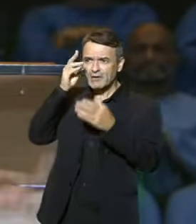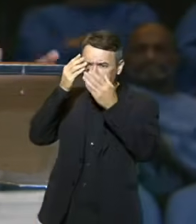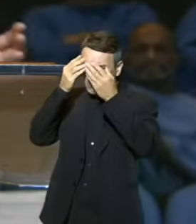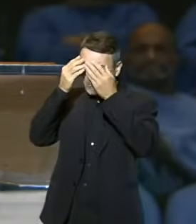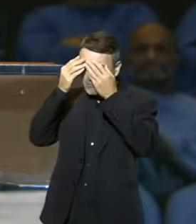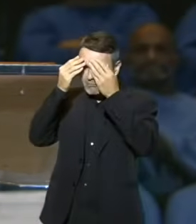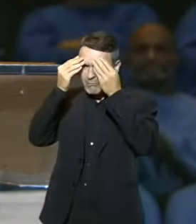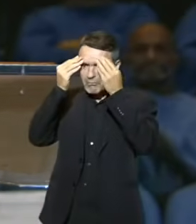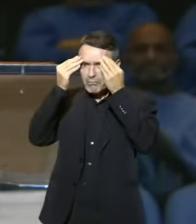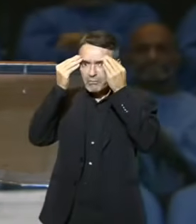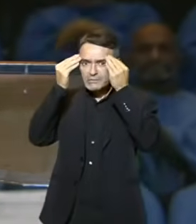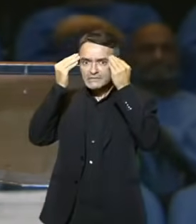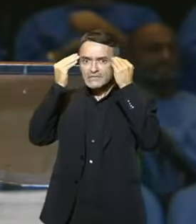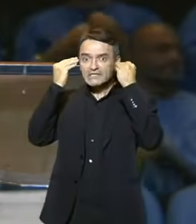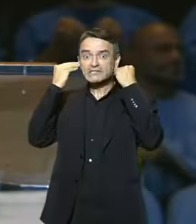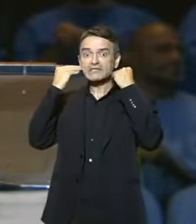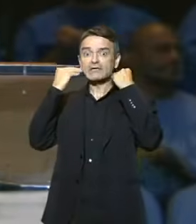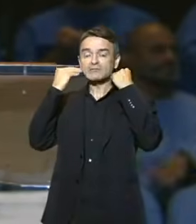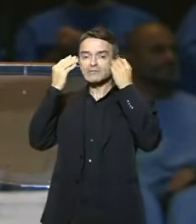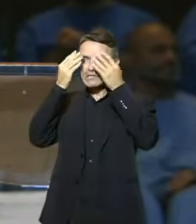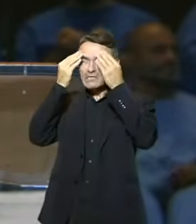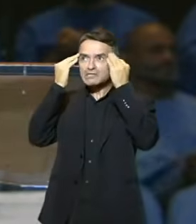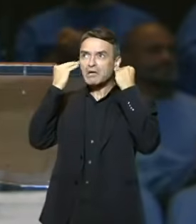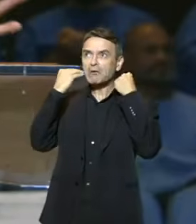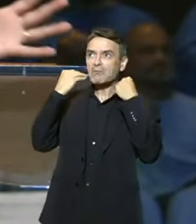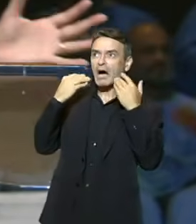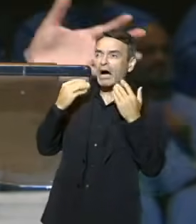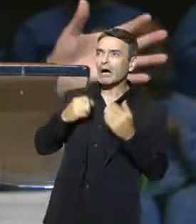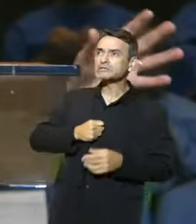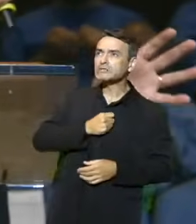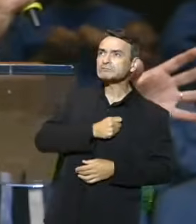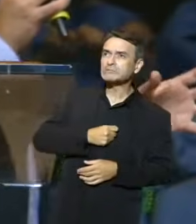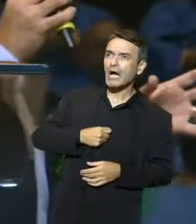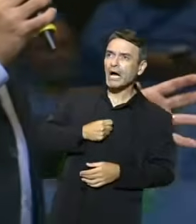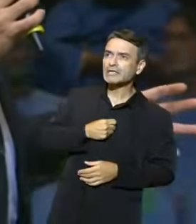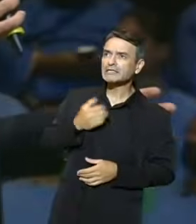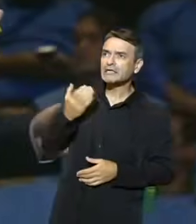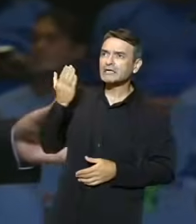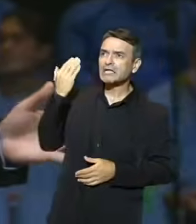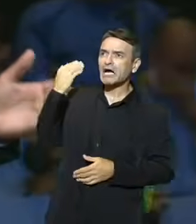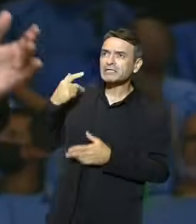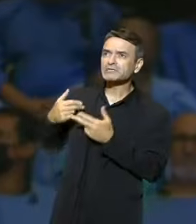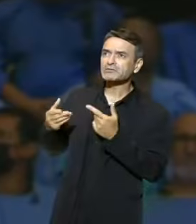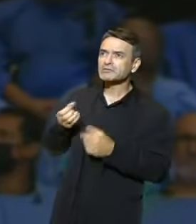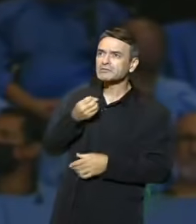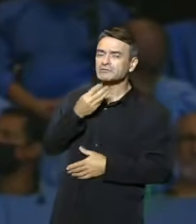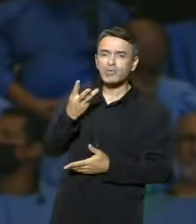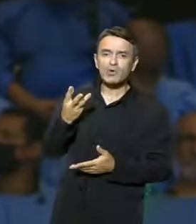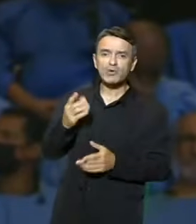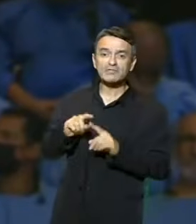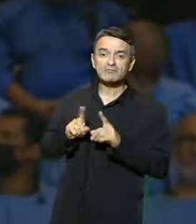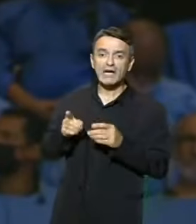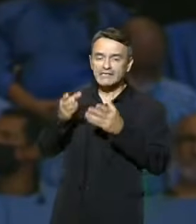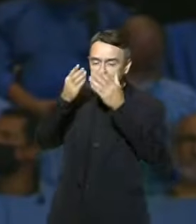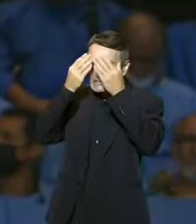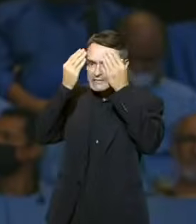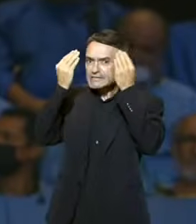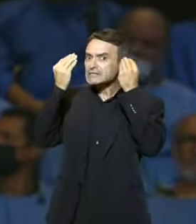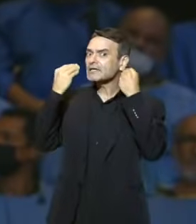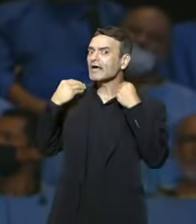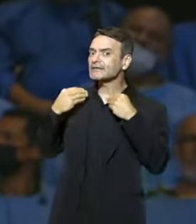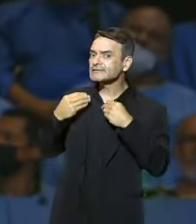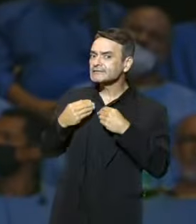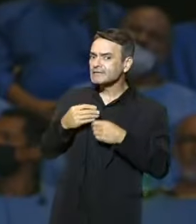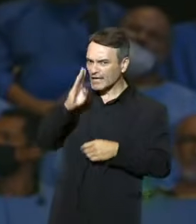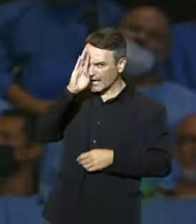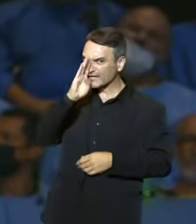né? Ou ficando com memória seletiva. Você tem saudade daquilo que era bom, mas esquece. Vai dizer